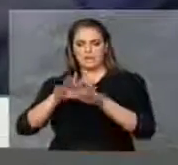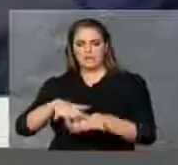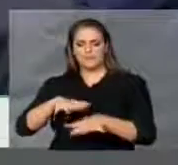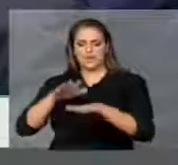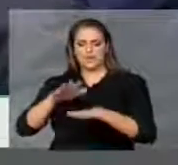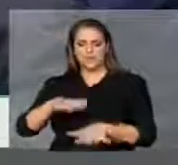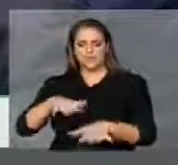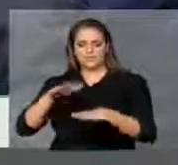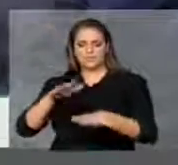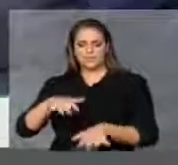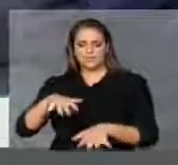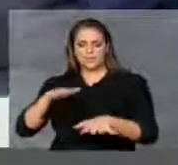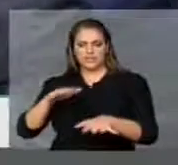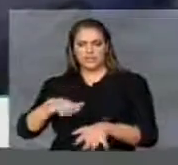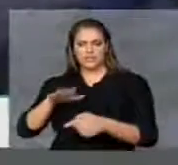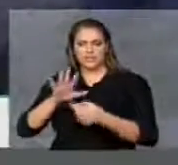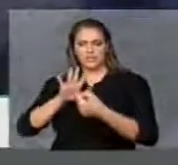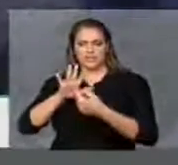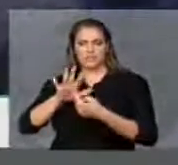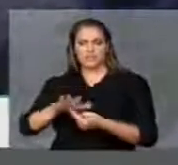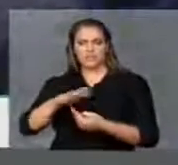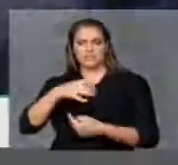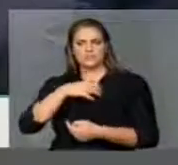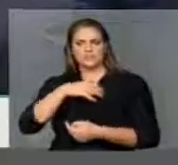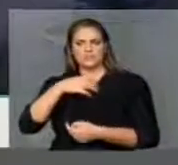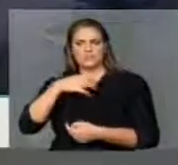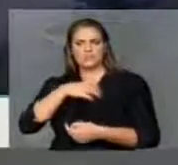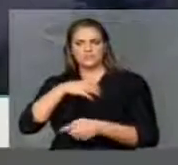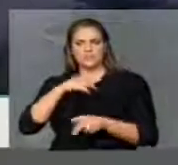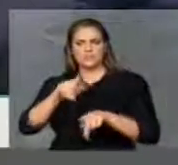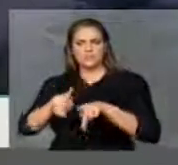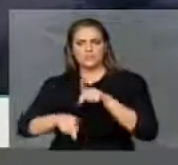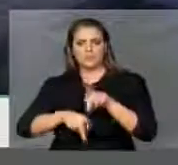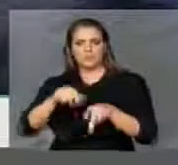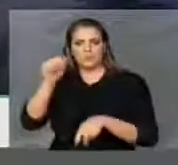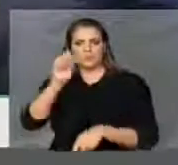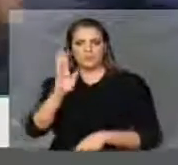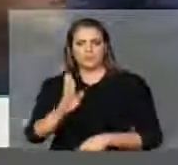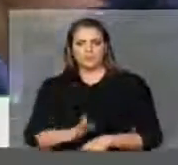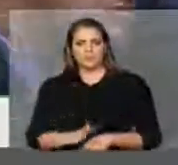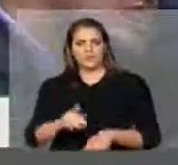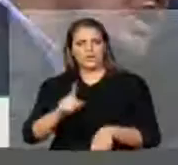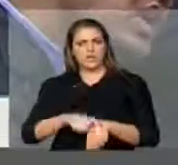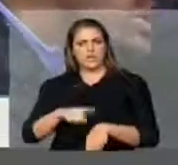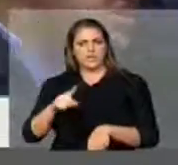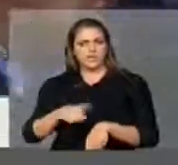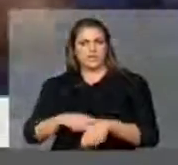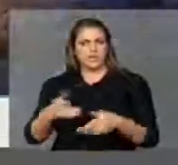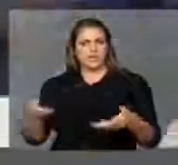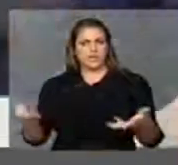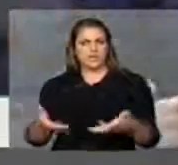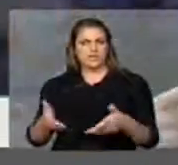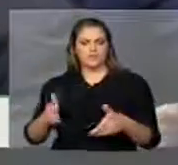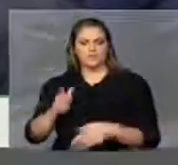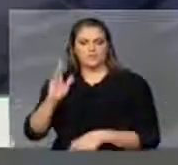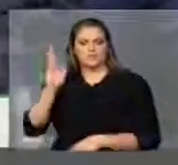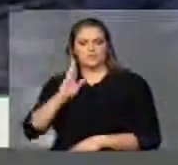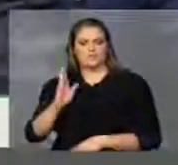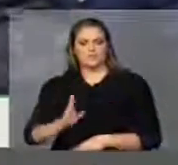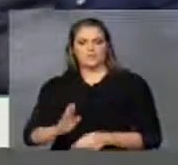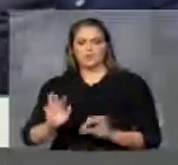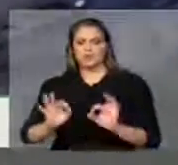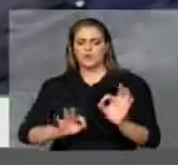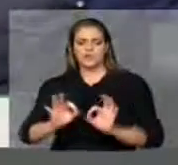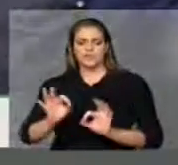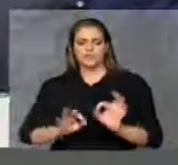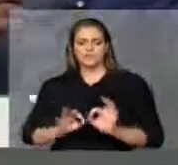traz o sentimento do povo brasileiro de que é hora do país se organizar, não com